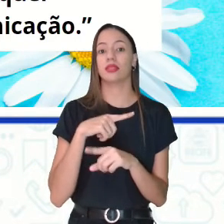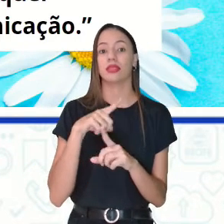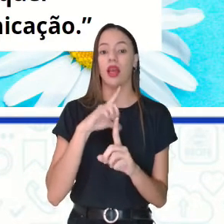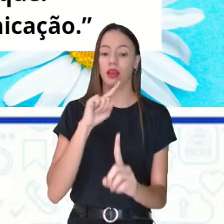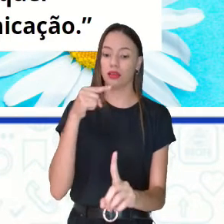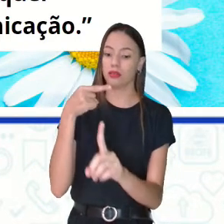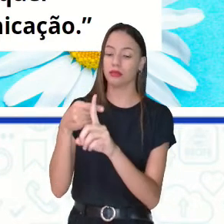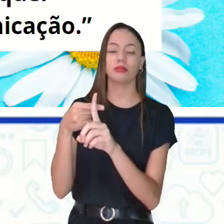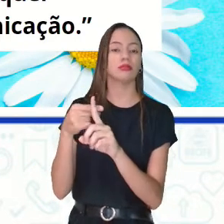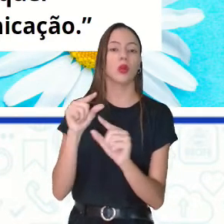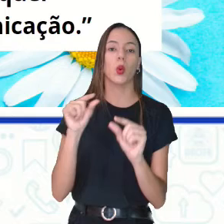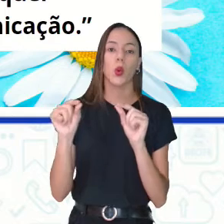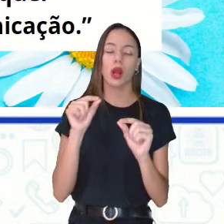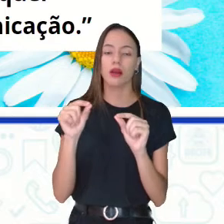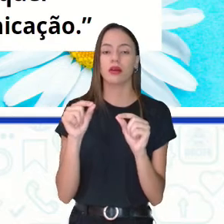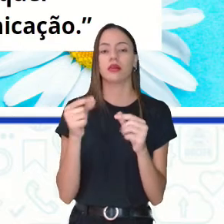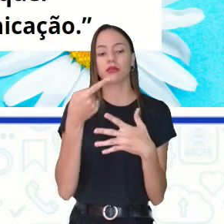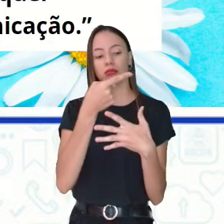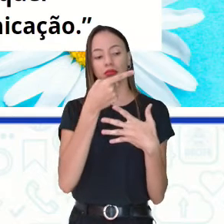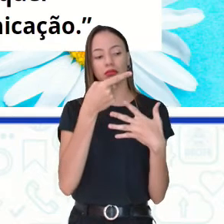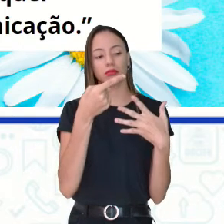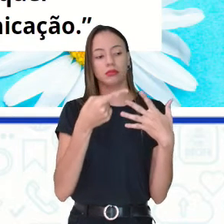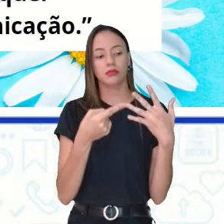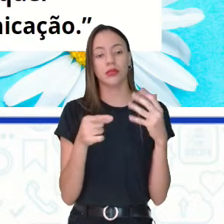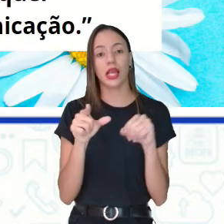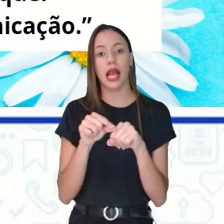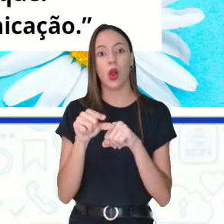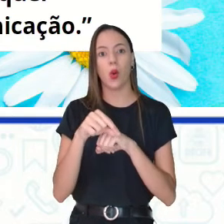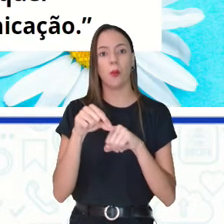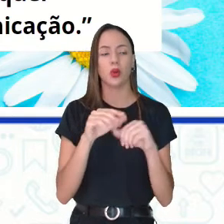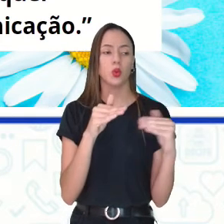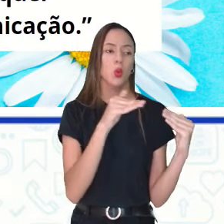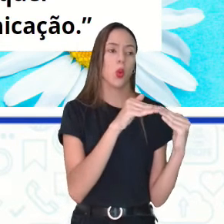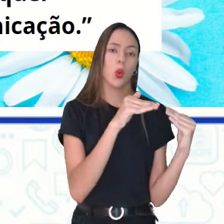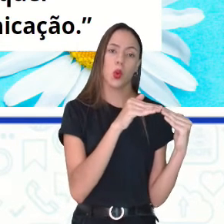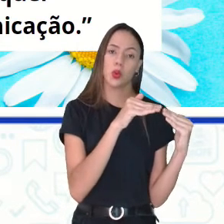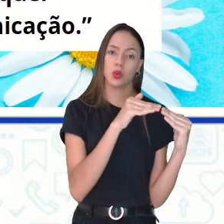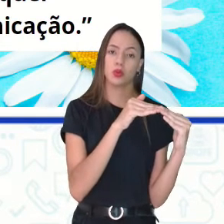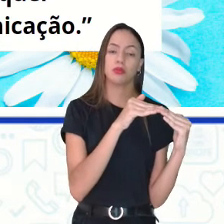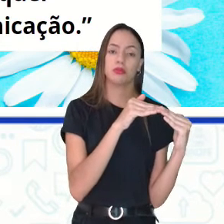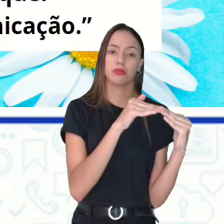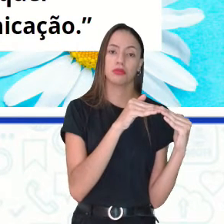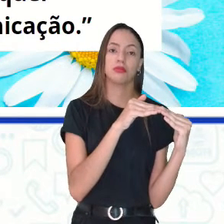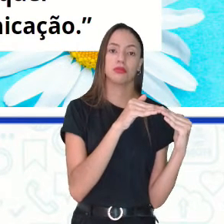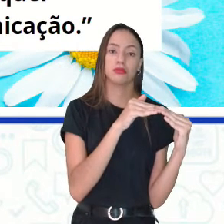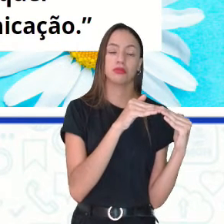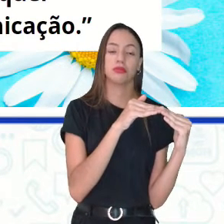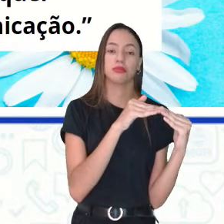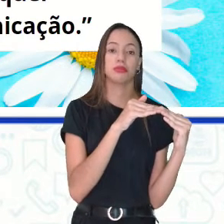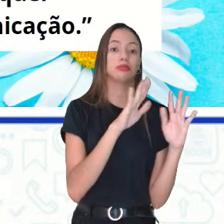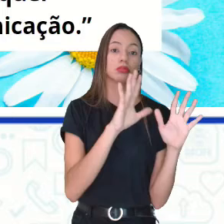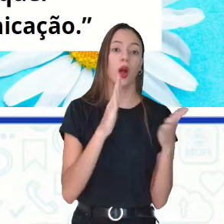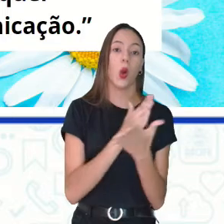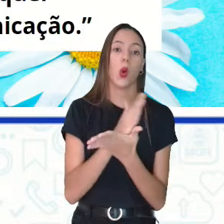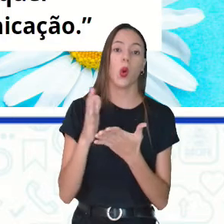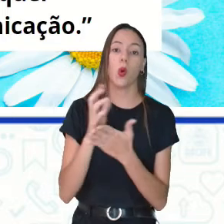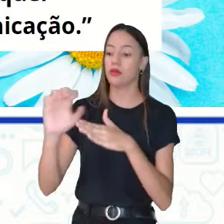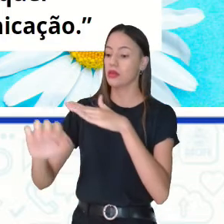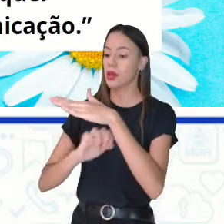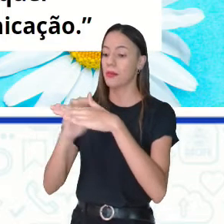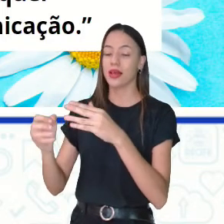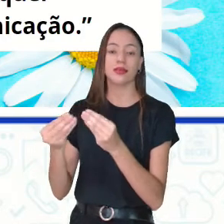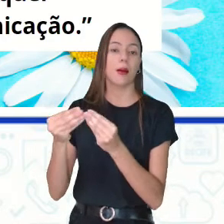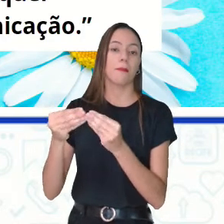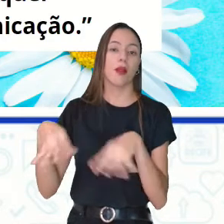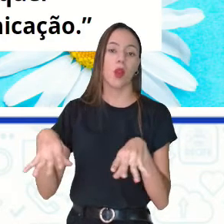quando se enumeram argumentos a favor de sua tese, as empresas têm grandes prejuízos